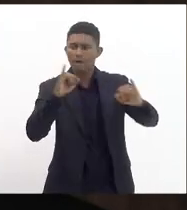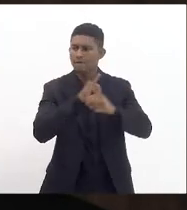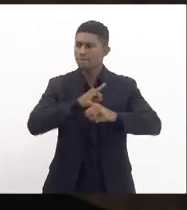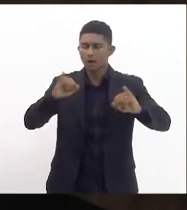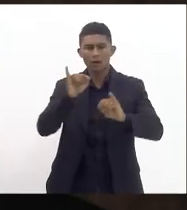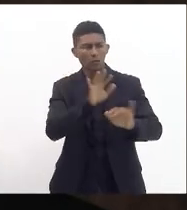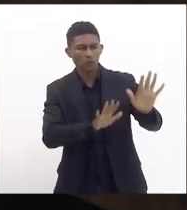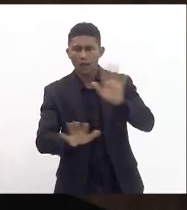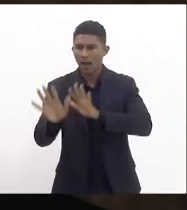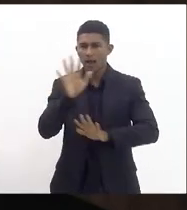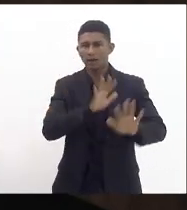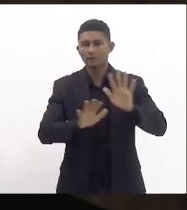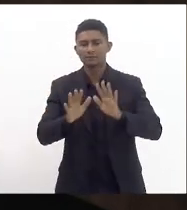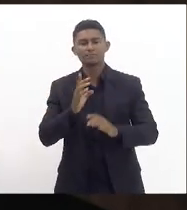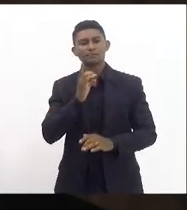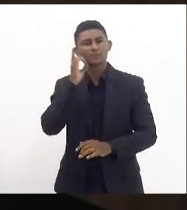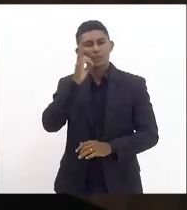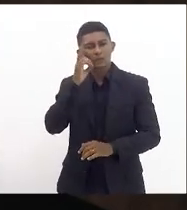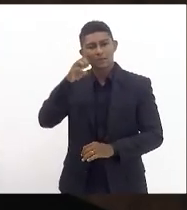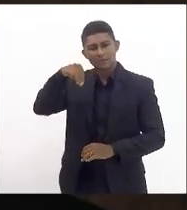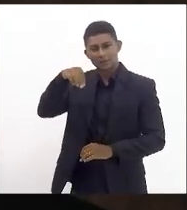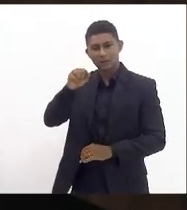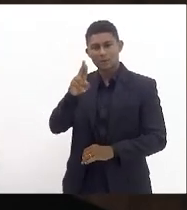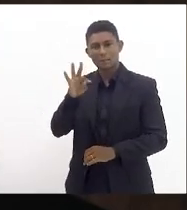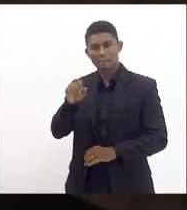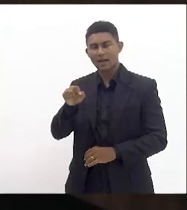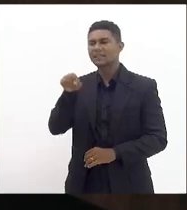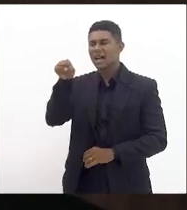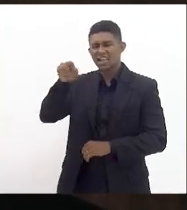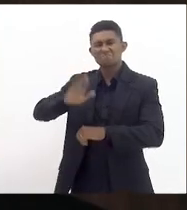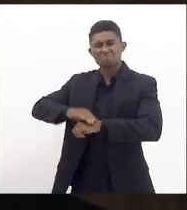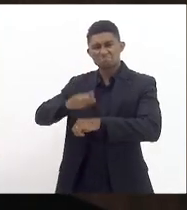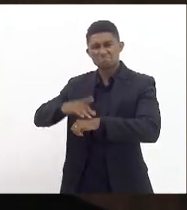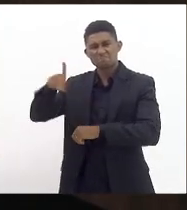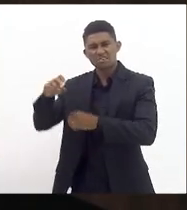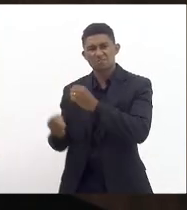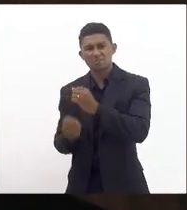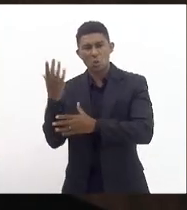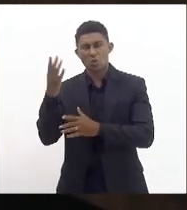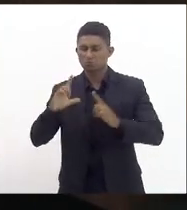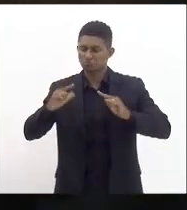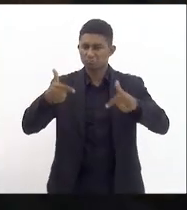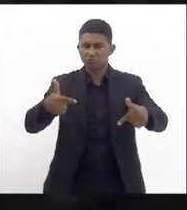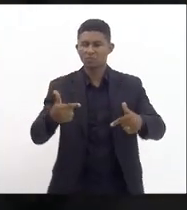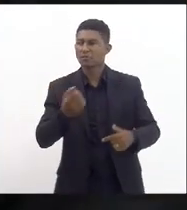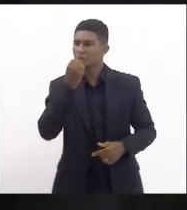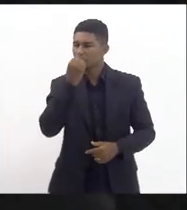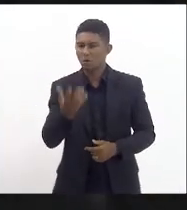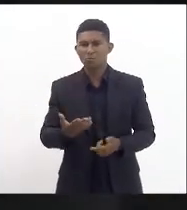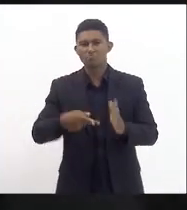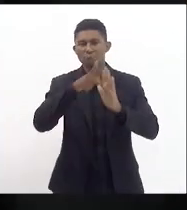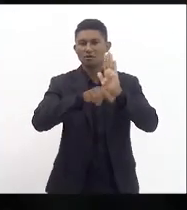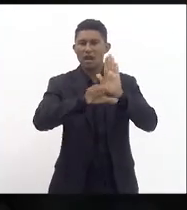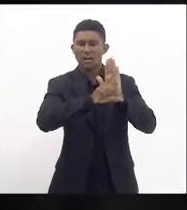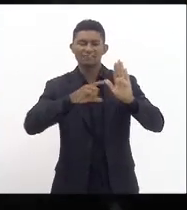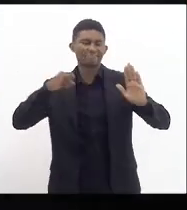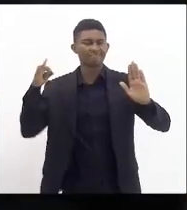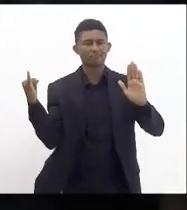pode esperar outra coisa, vindo dessa parlamentar, com um projeto de tamanha